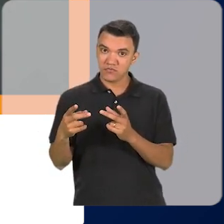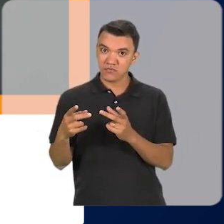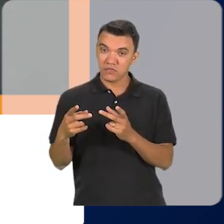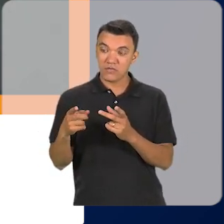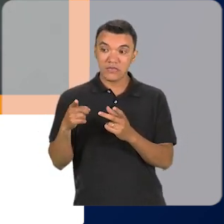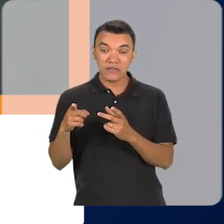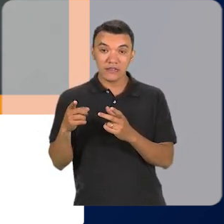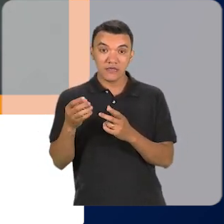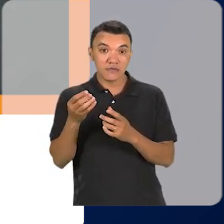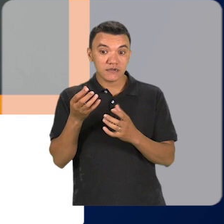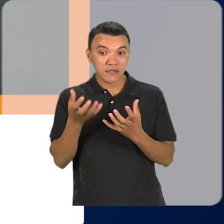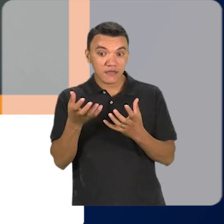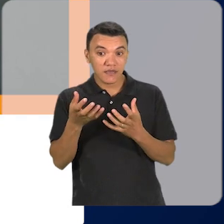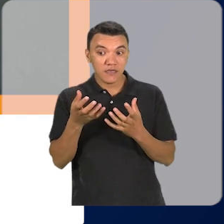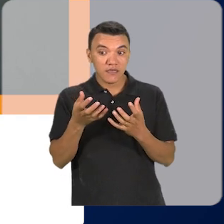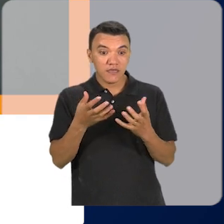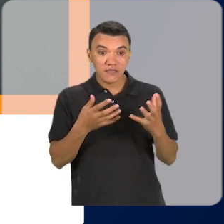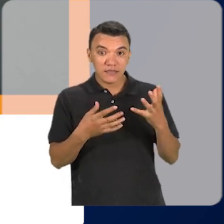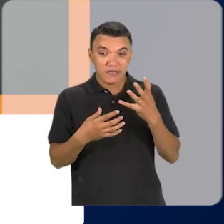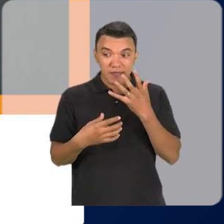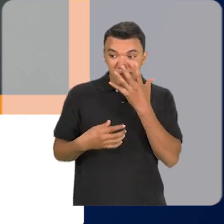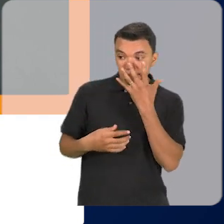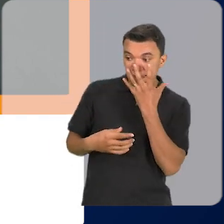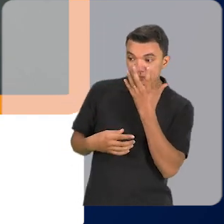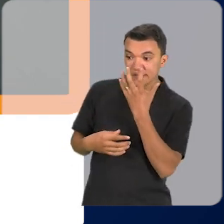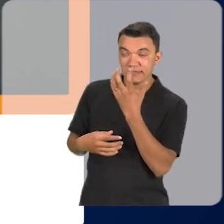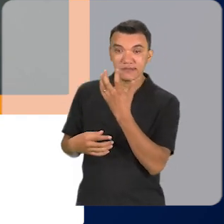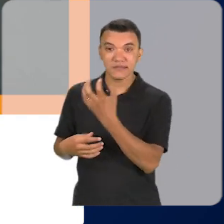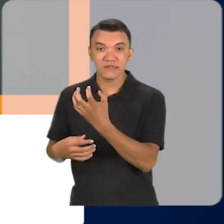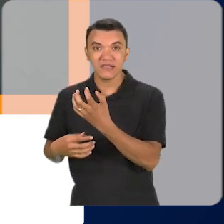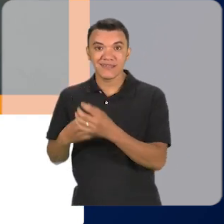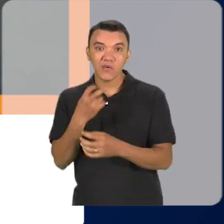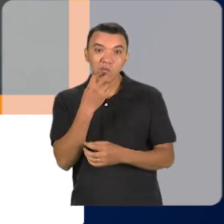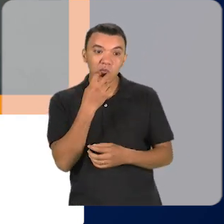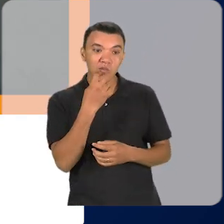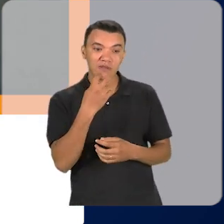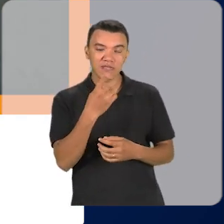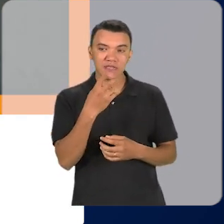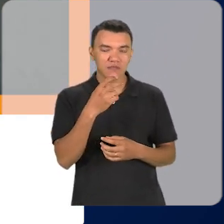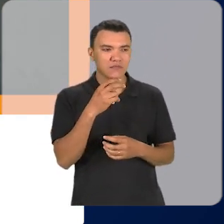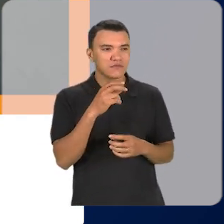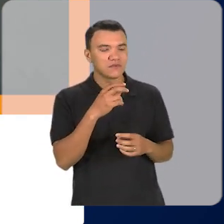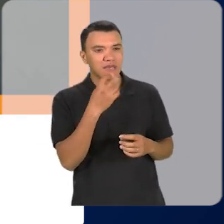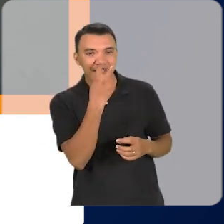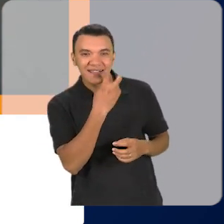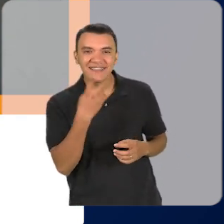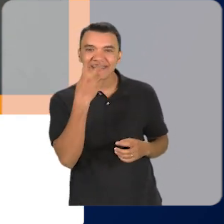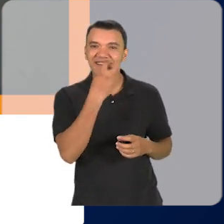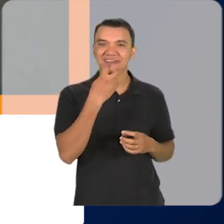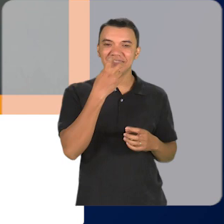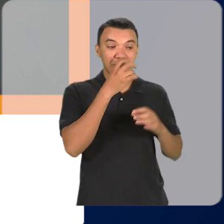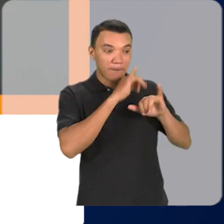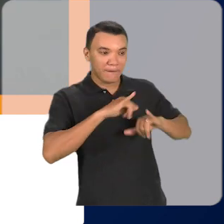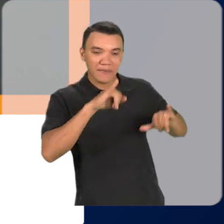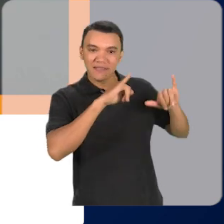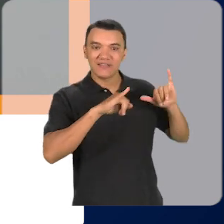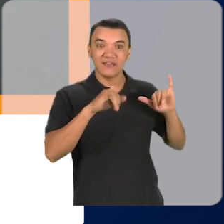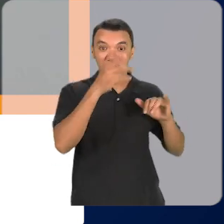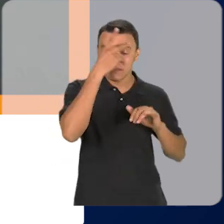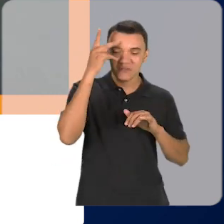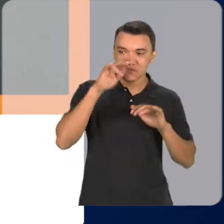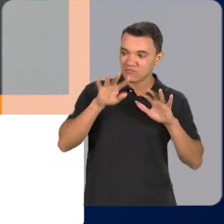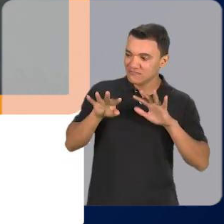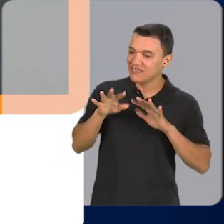tenta atrair o público com o seu grito, né, com o seu canto, com o seu pregão. A